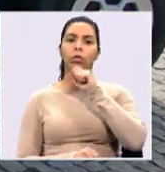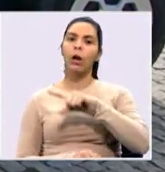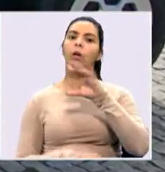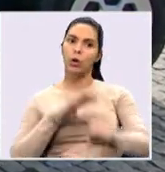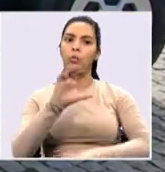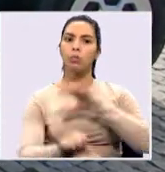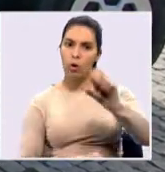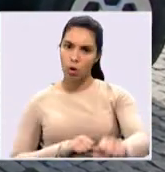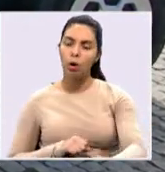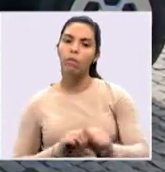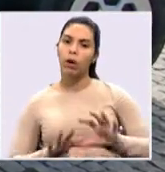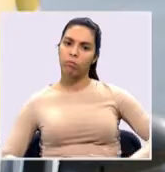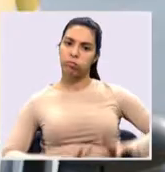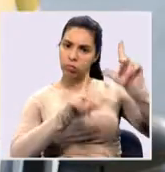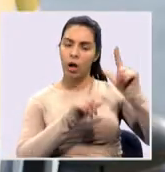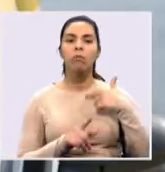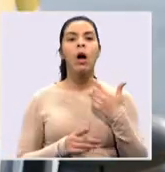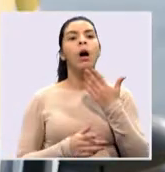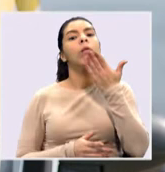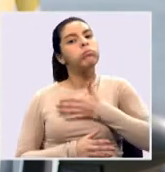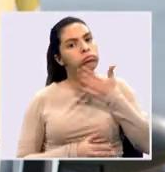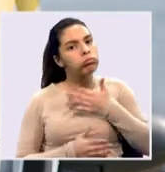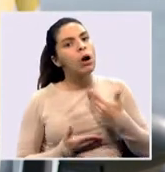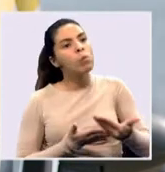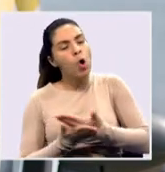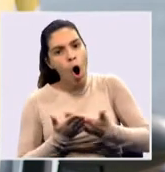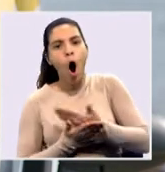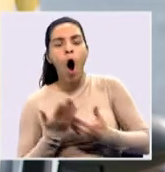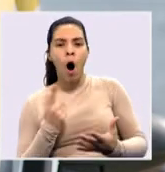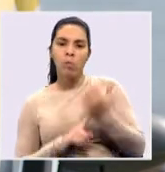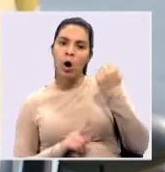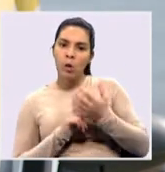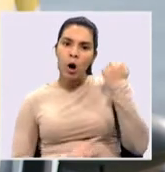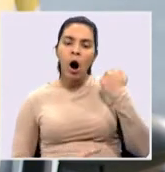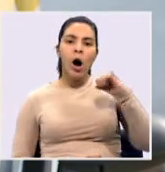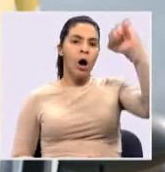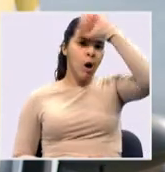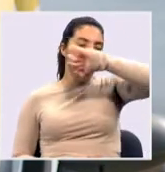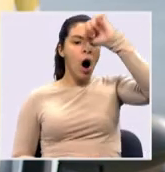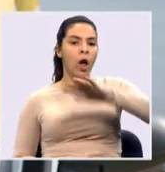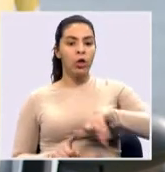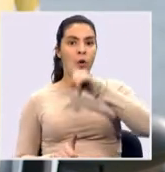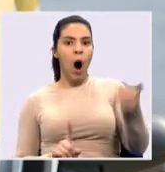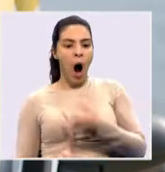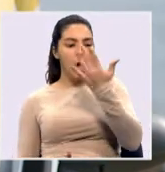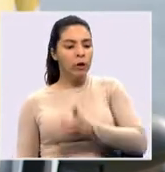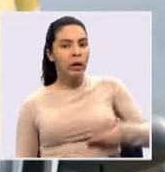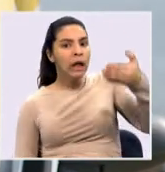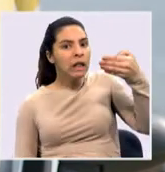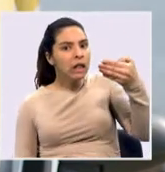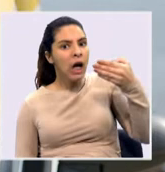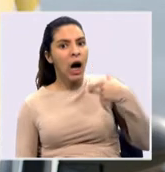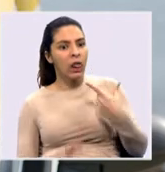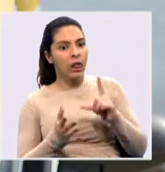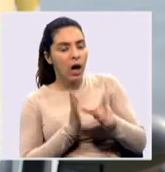digamos, tem pernas para andar, não é? As coisas estão a correr relativamente bem. Em 2017, em janeiro de 2017, criamos